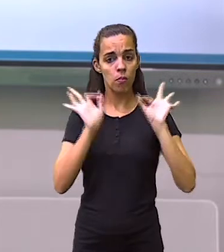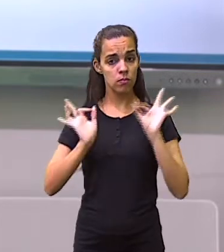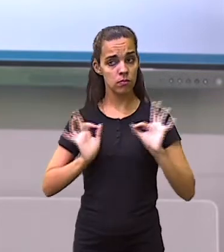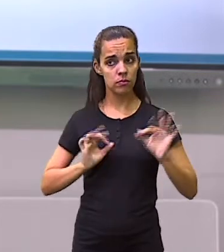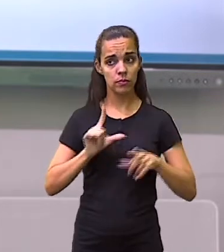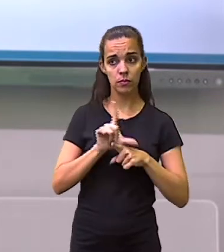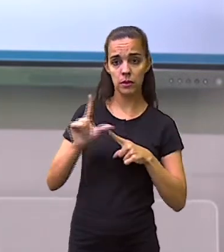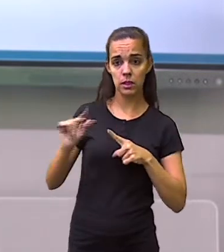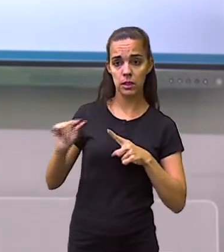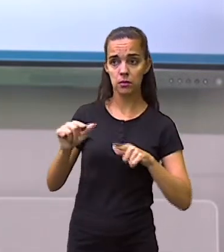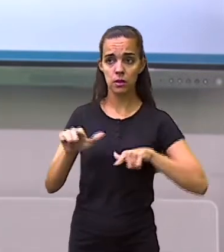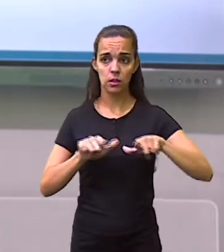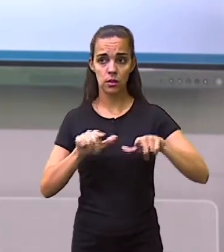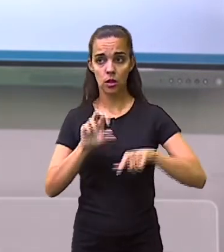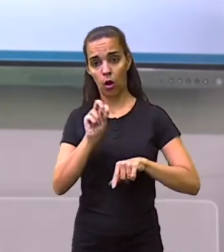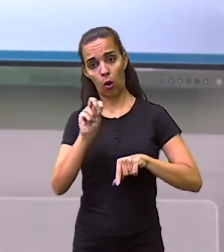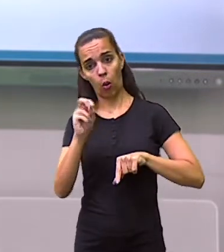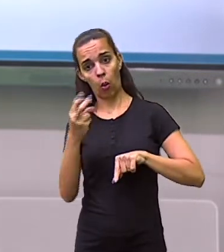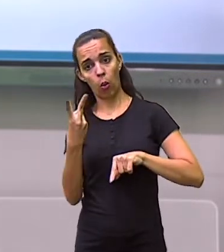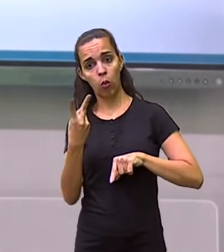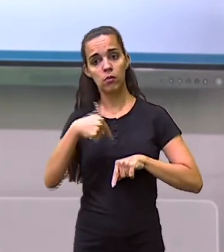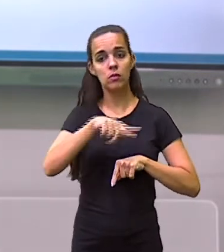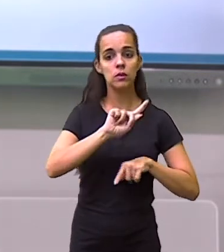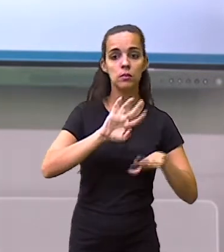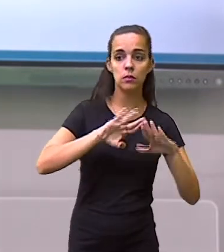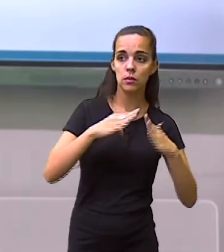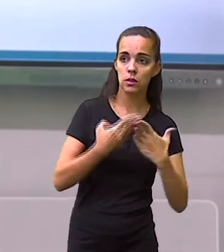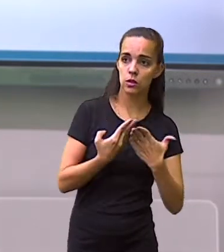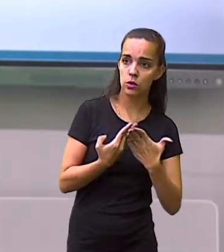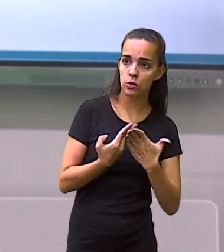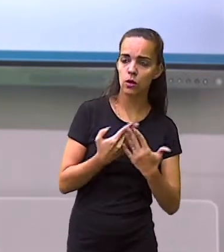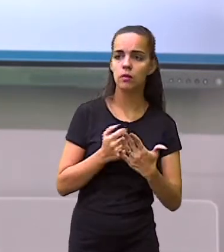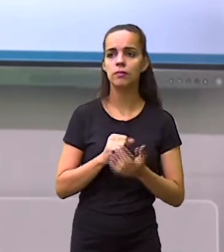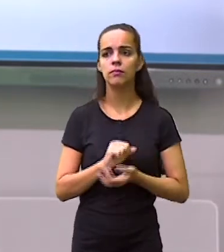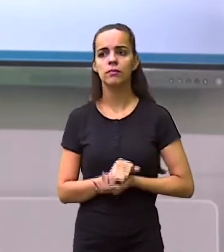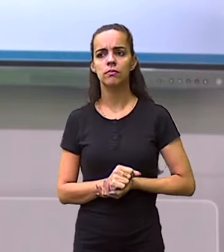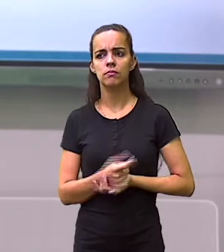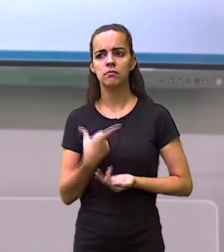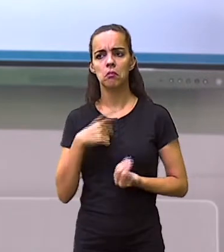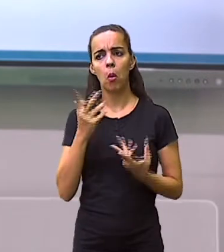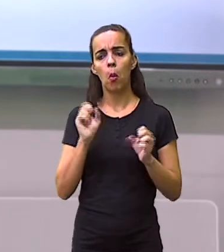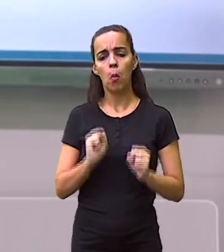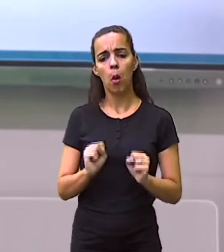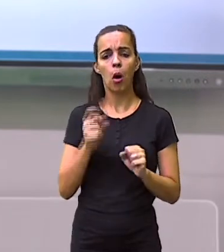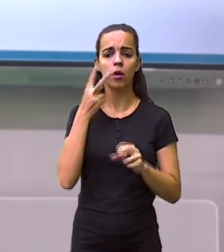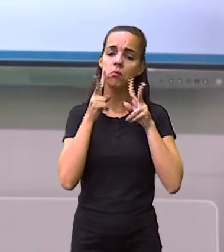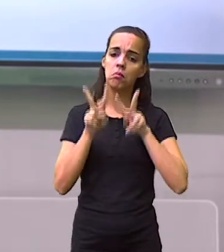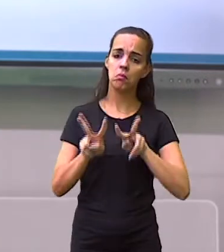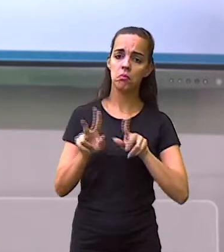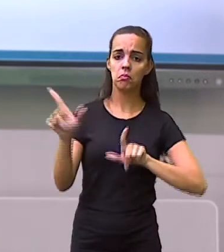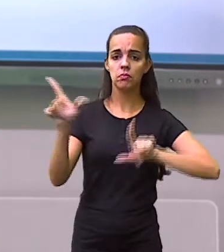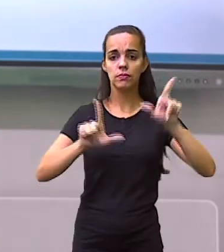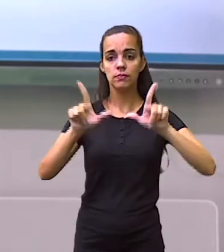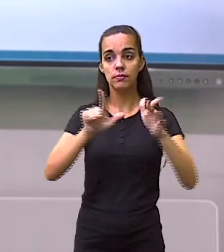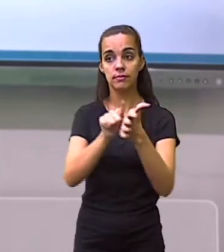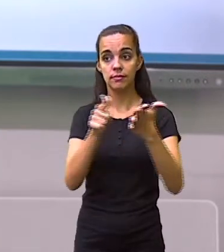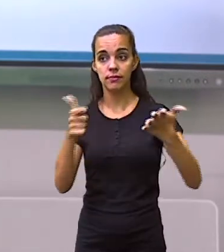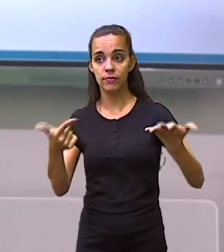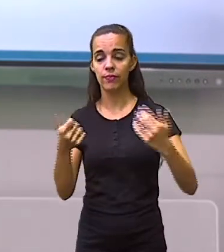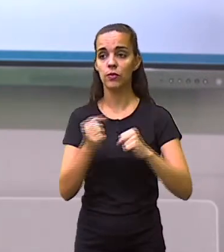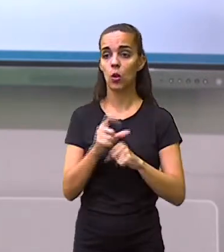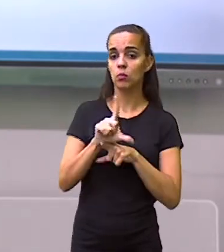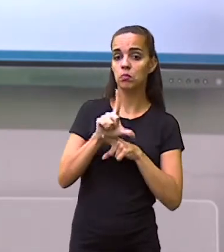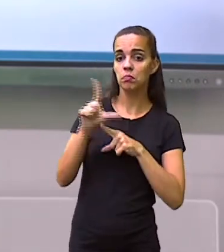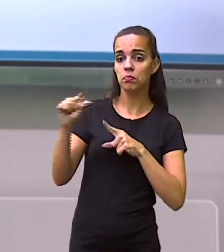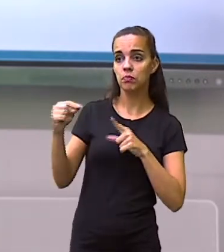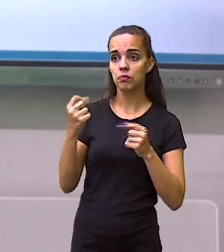sair ao trabalho ou para a escola. Pode-se ainda assistir um jornal na TV, sair de